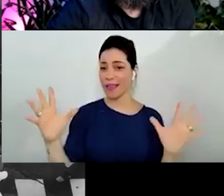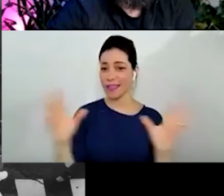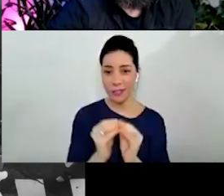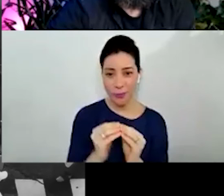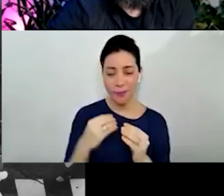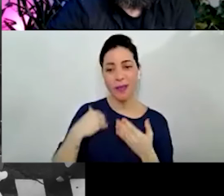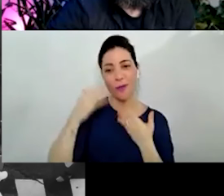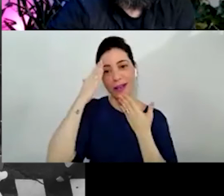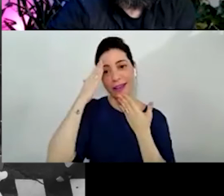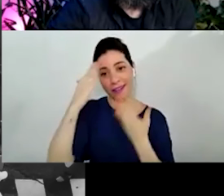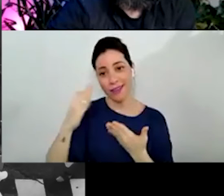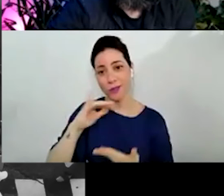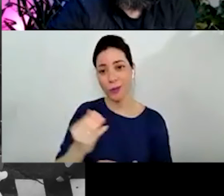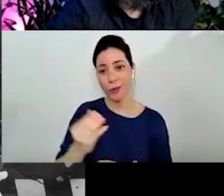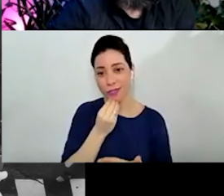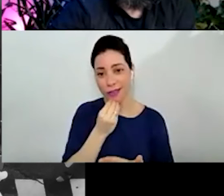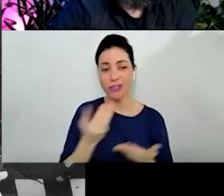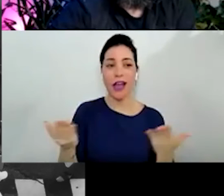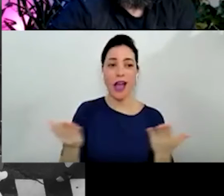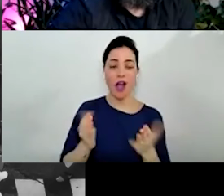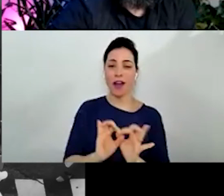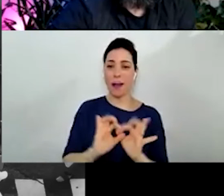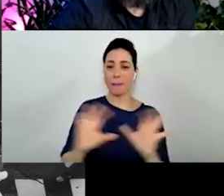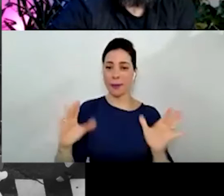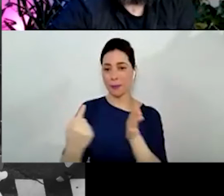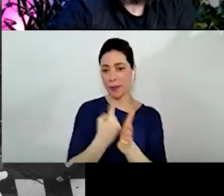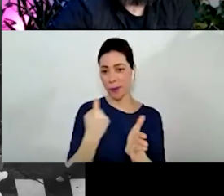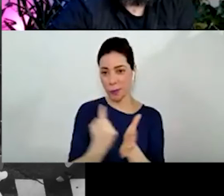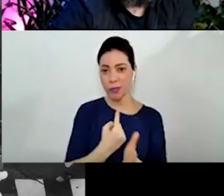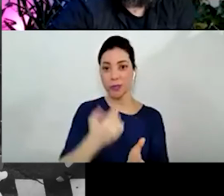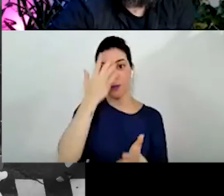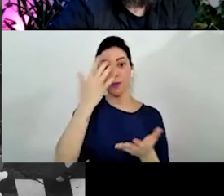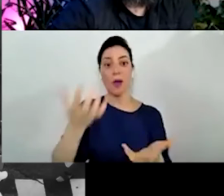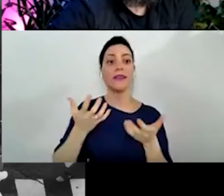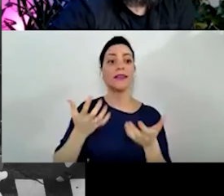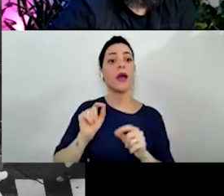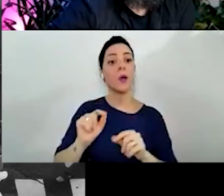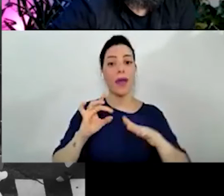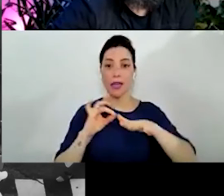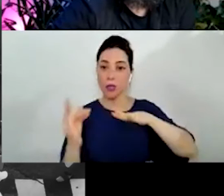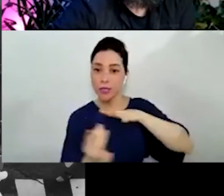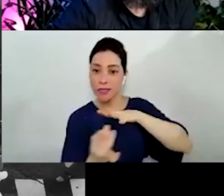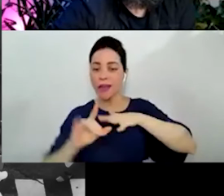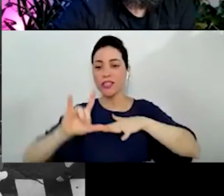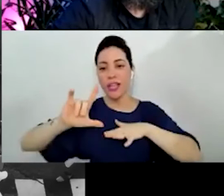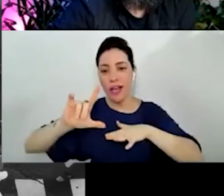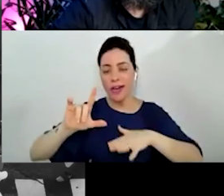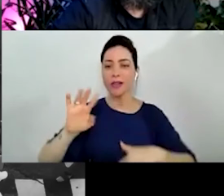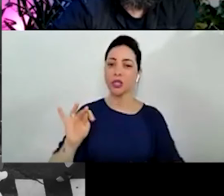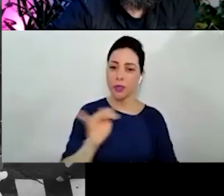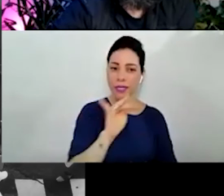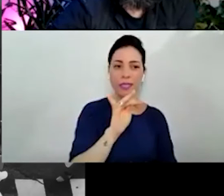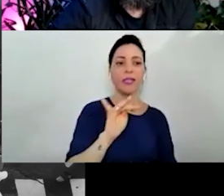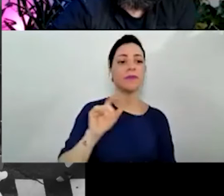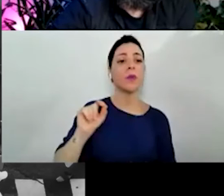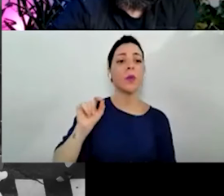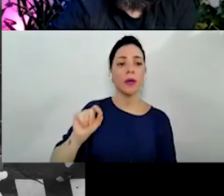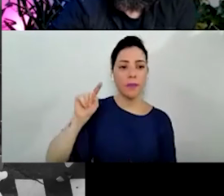eu agradeço aqui a oportunidade vou abrir com as perguntas para quem quiser me adicionar em redes sociais Instagram e Twitter@M Sales